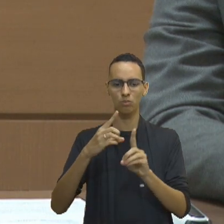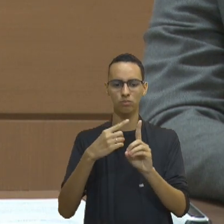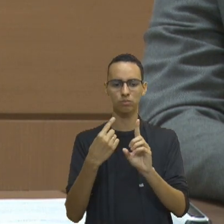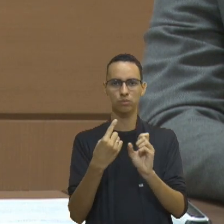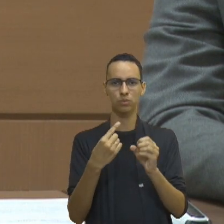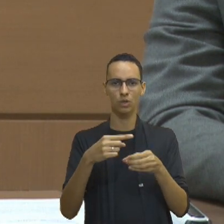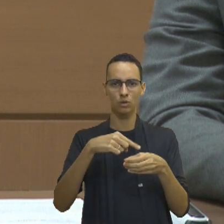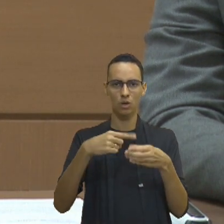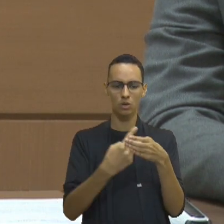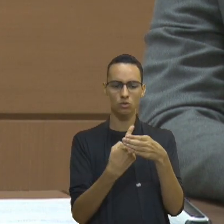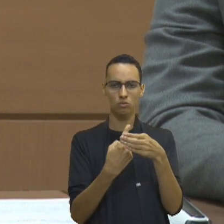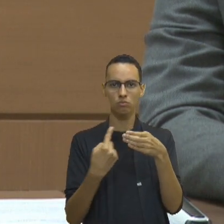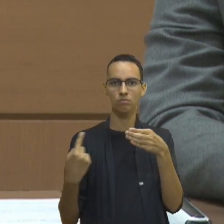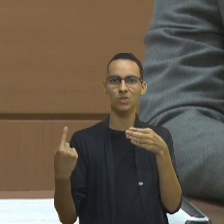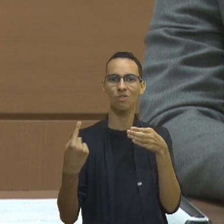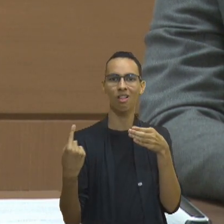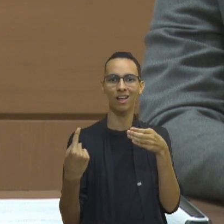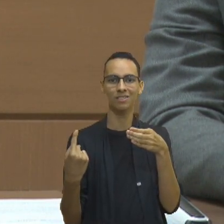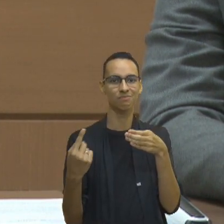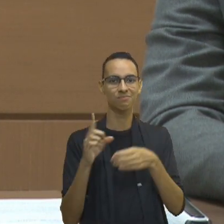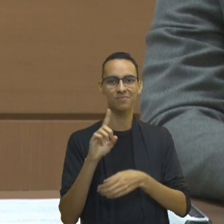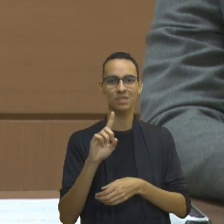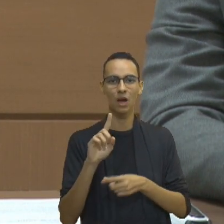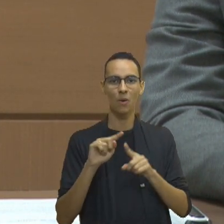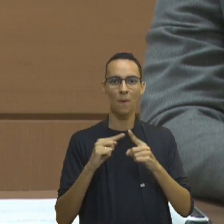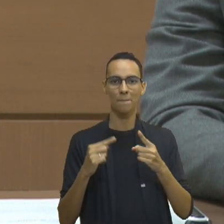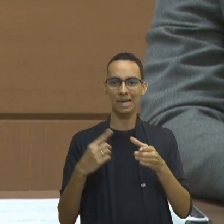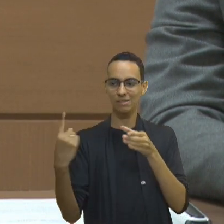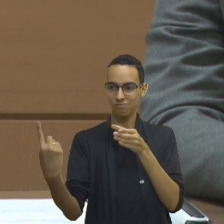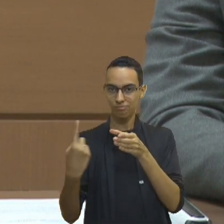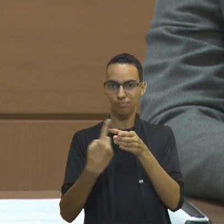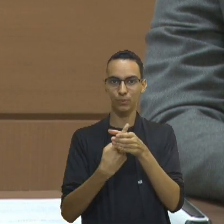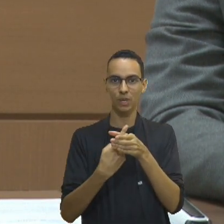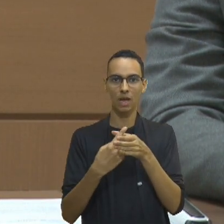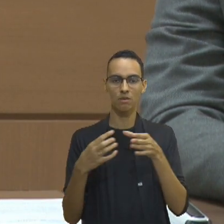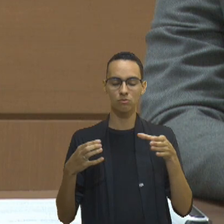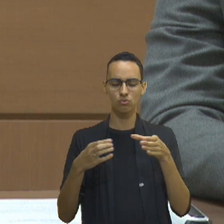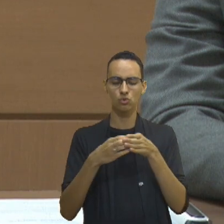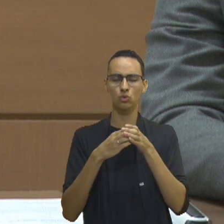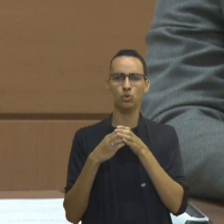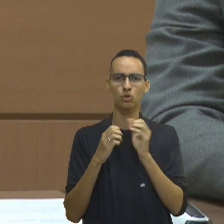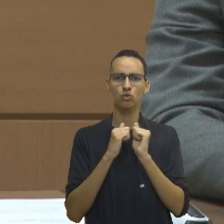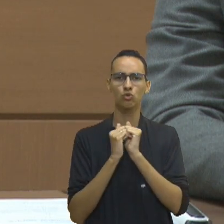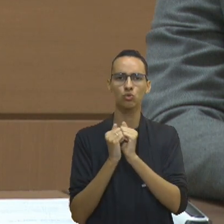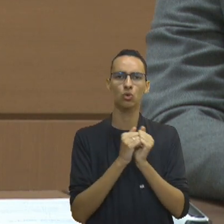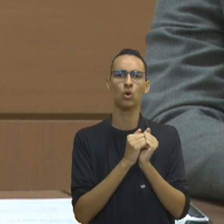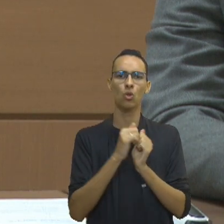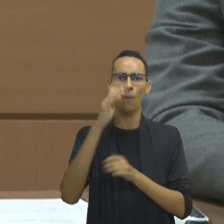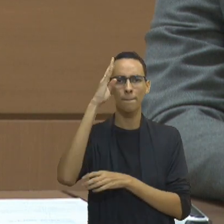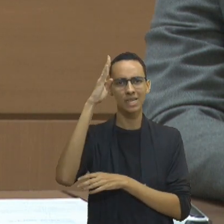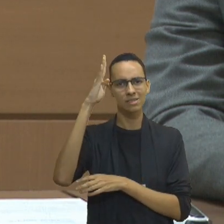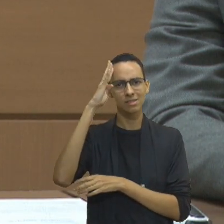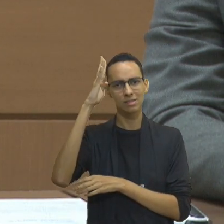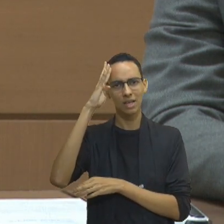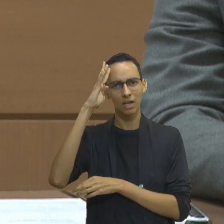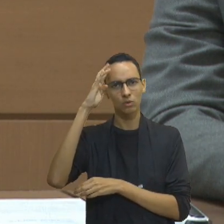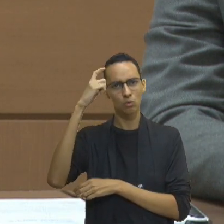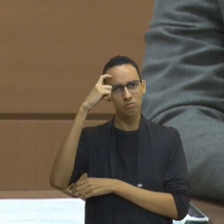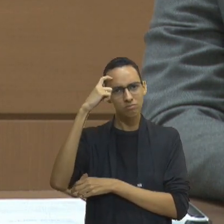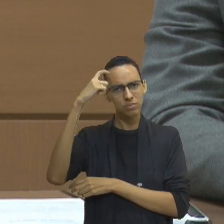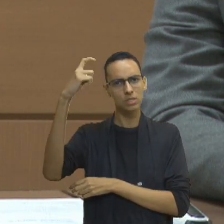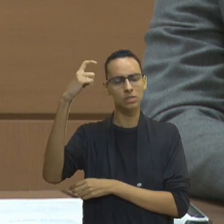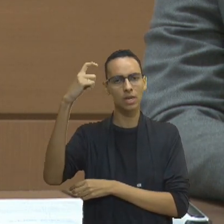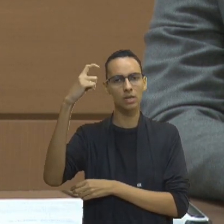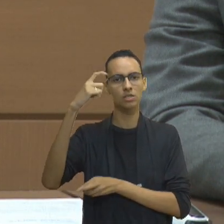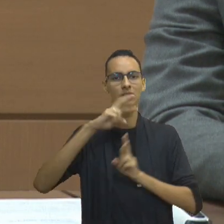conjunto de medidas estratégicas integradas, pensadas com inteligência, responsabilidade